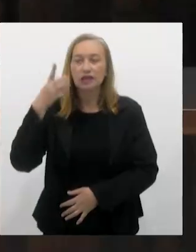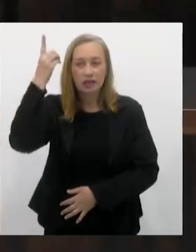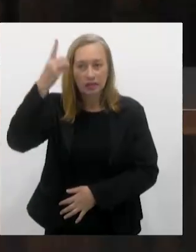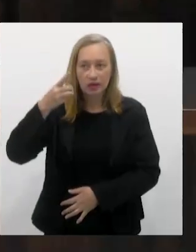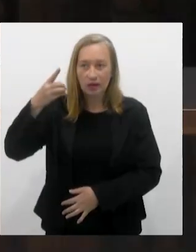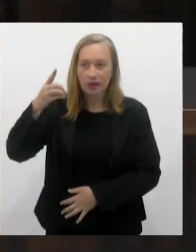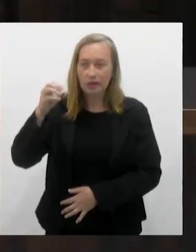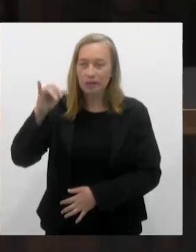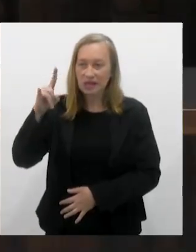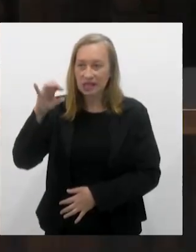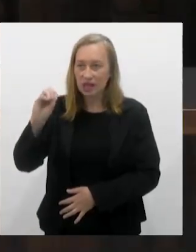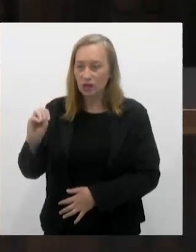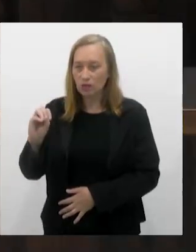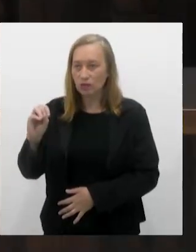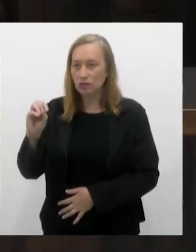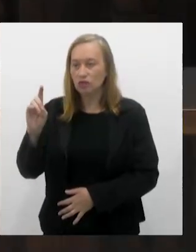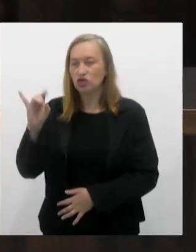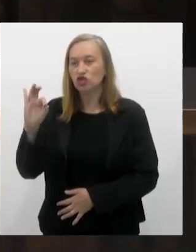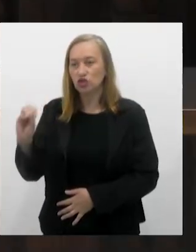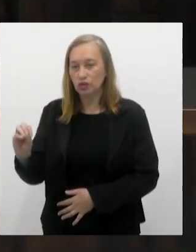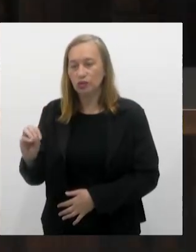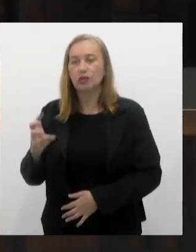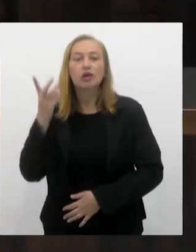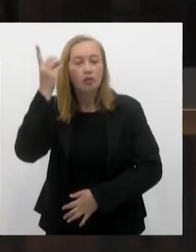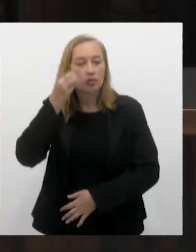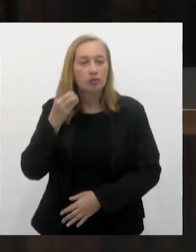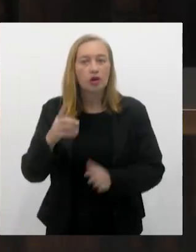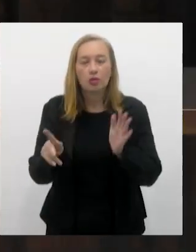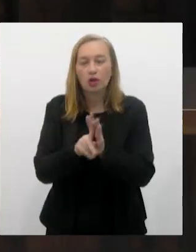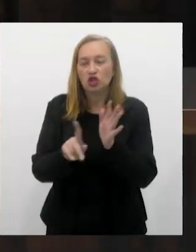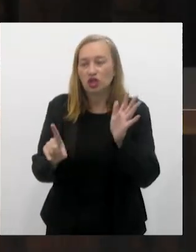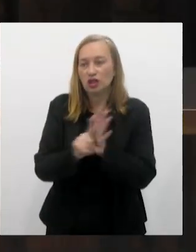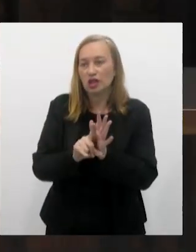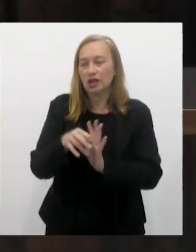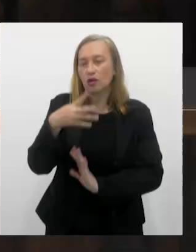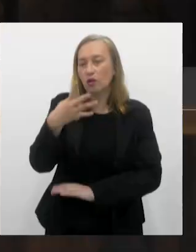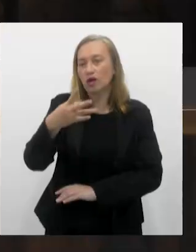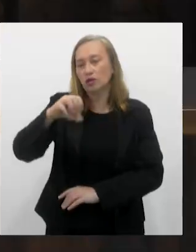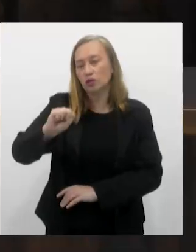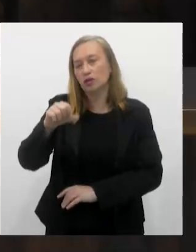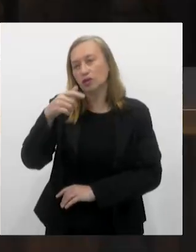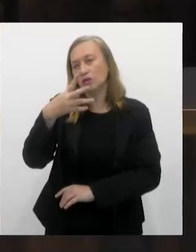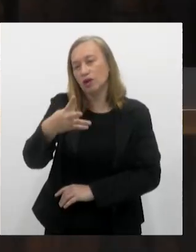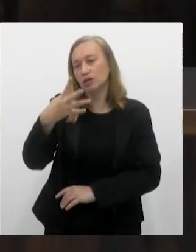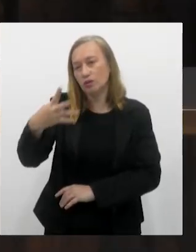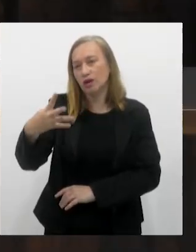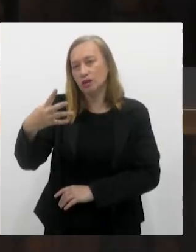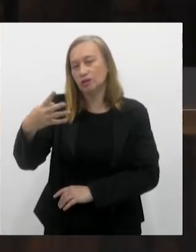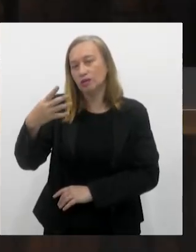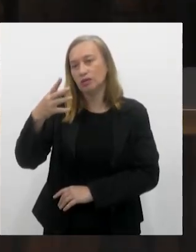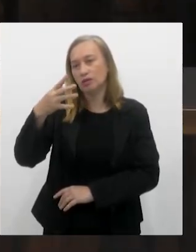Marcelo Dino. Projeto de lei 4844, deputado Marcelo Dino.